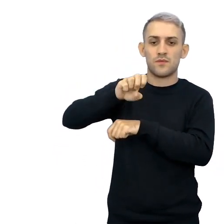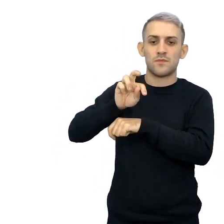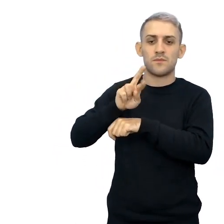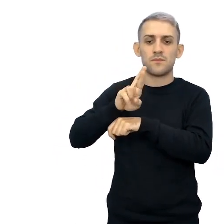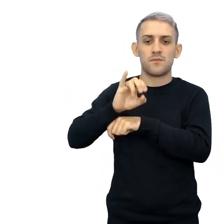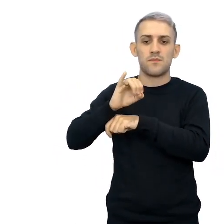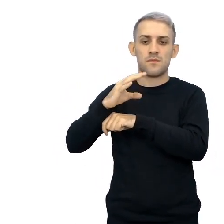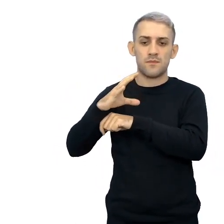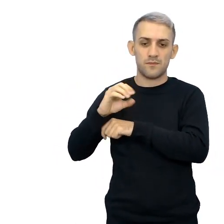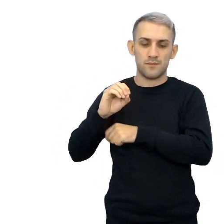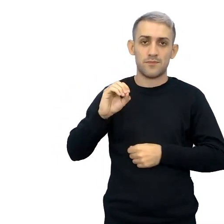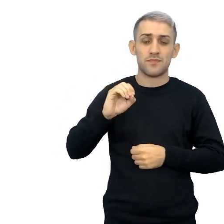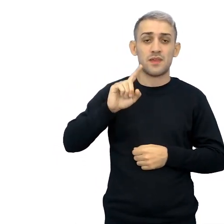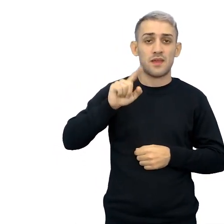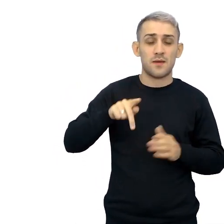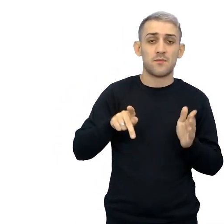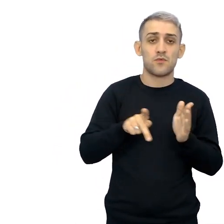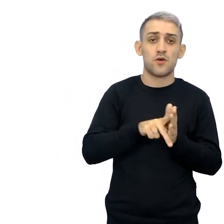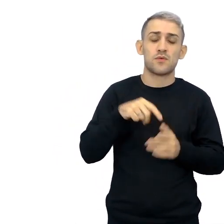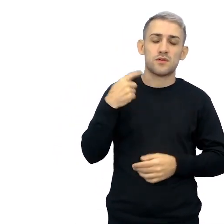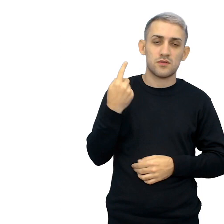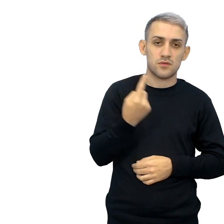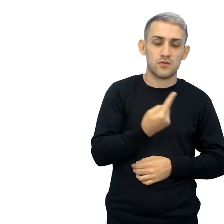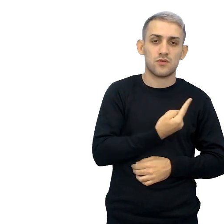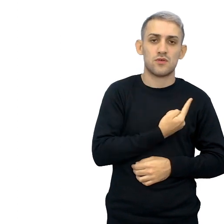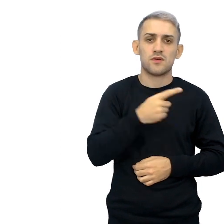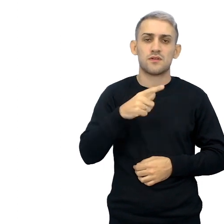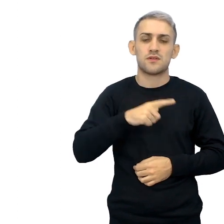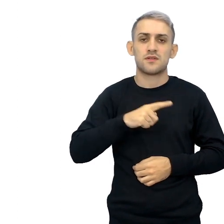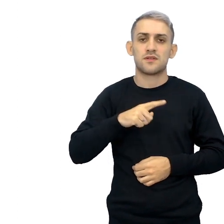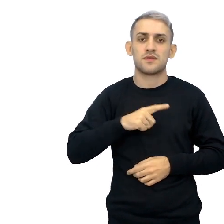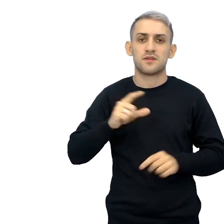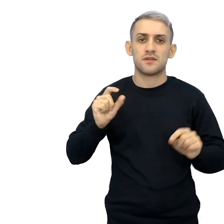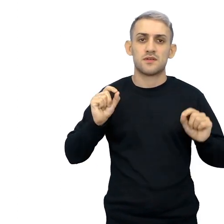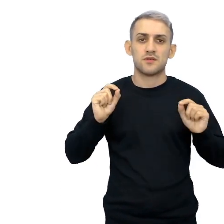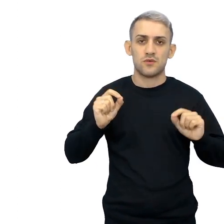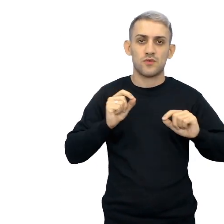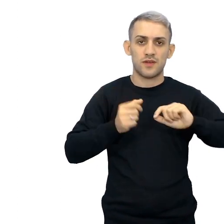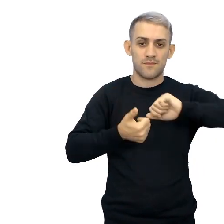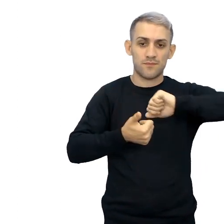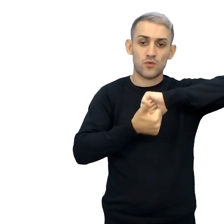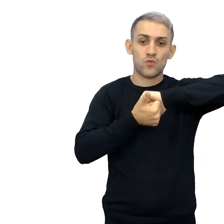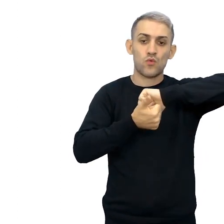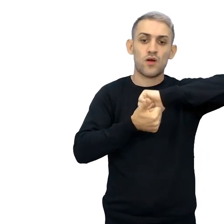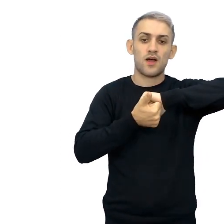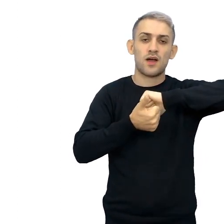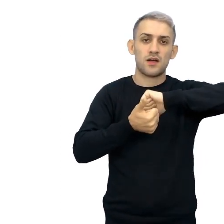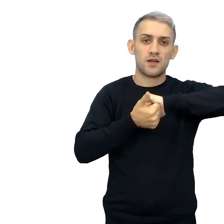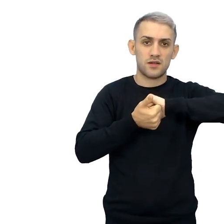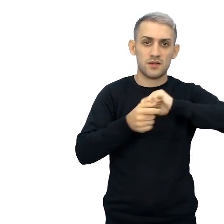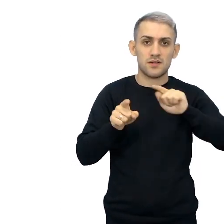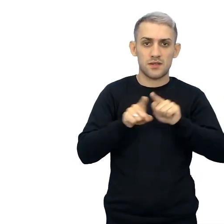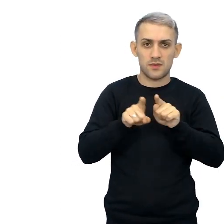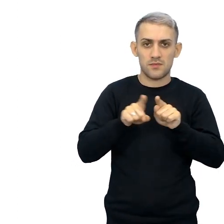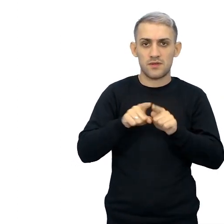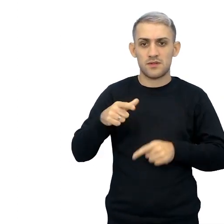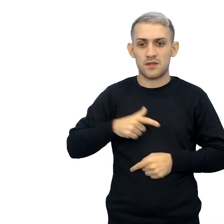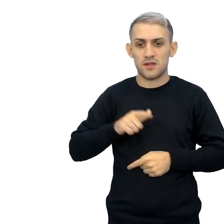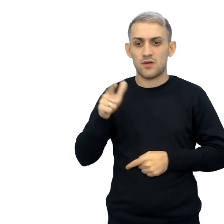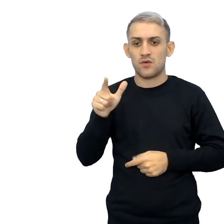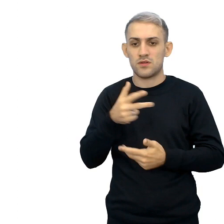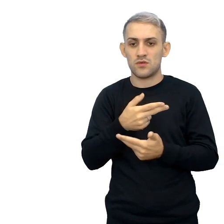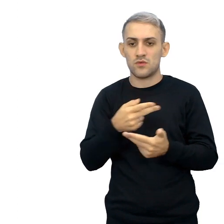tempo em que a gente tem a parte qualitativa com intervenções de